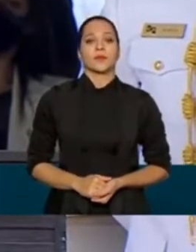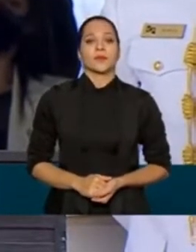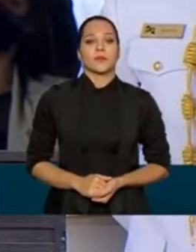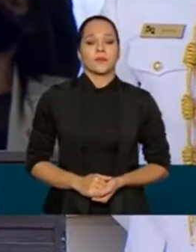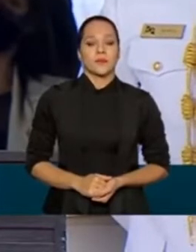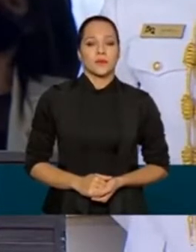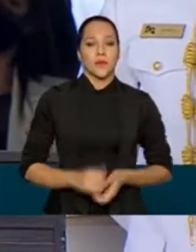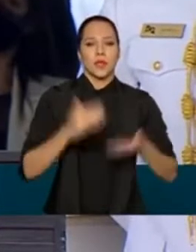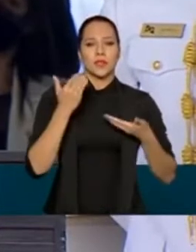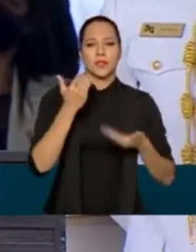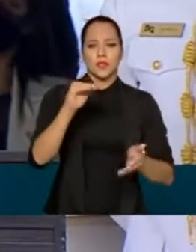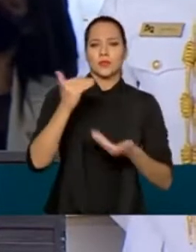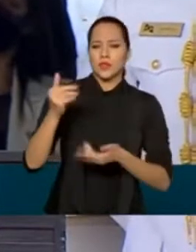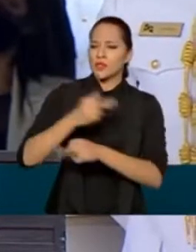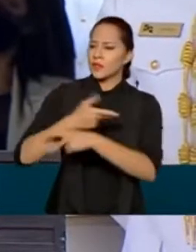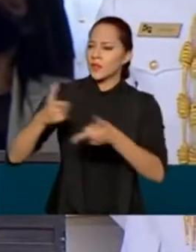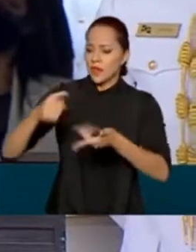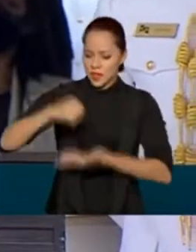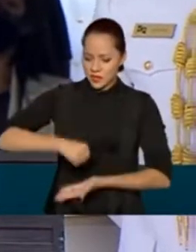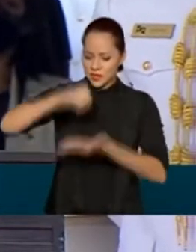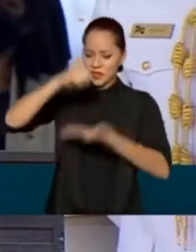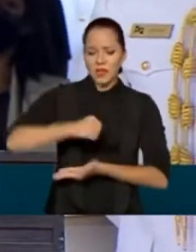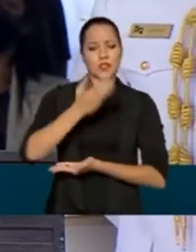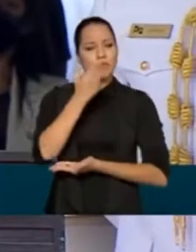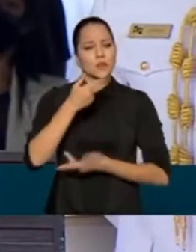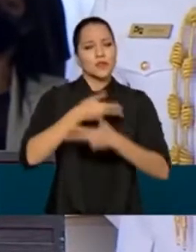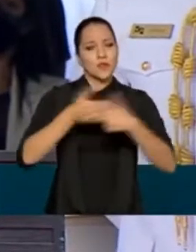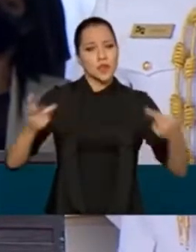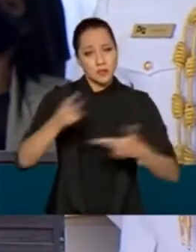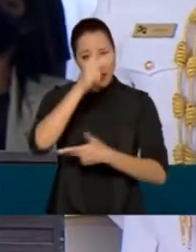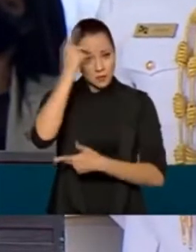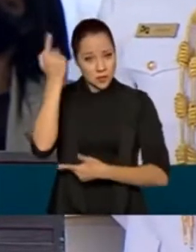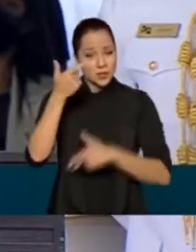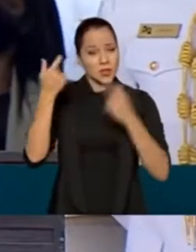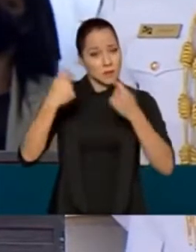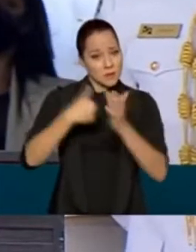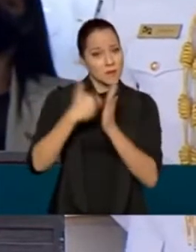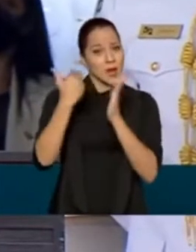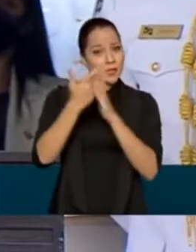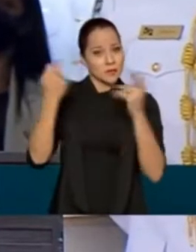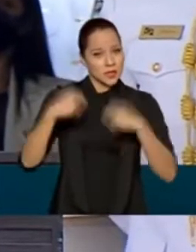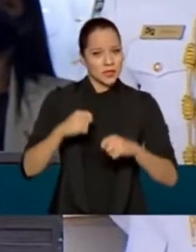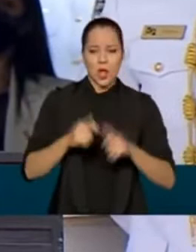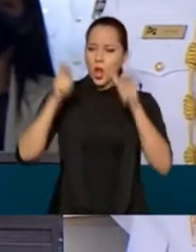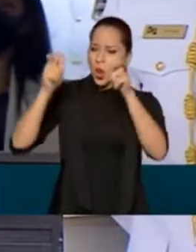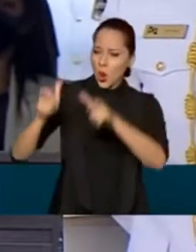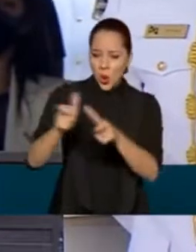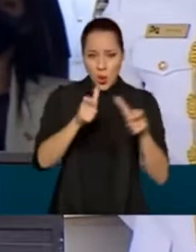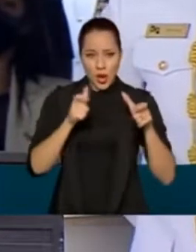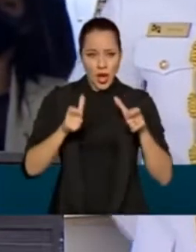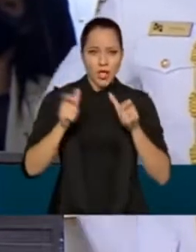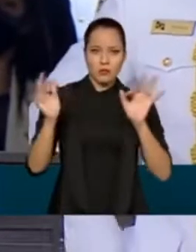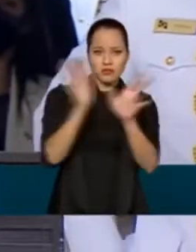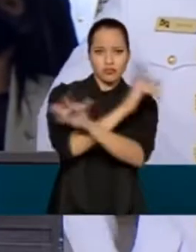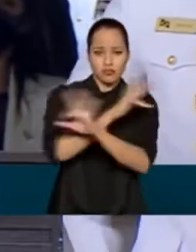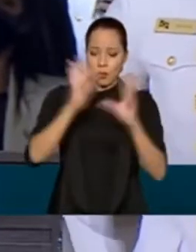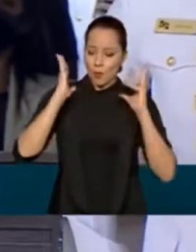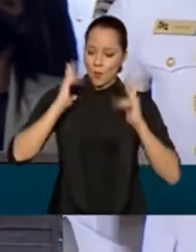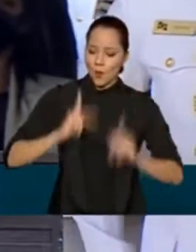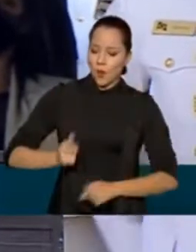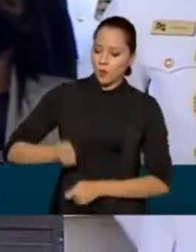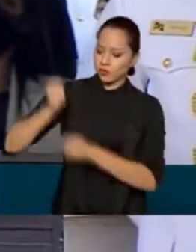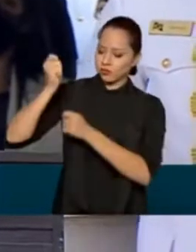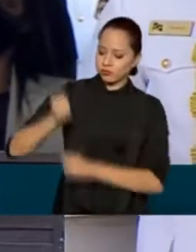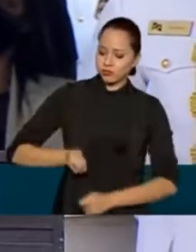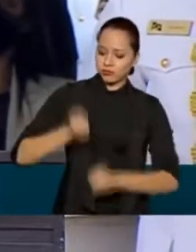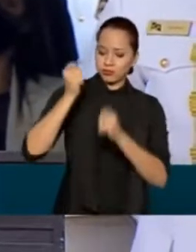Distribuímos milhares de cestas básicas aos mais necessitados, descontaminamos inúmeros locais de grande movimento e